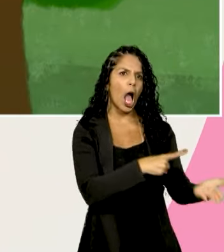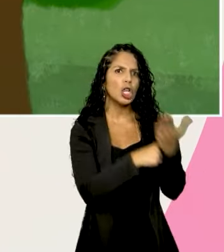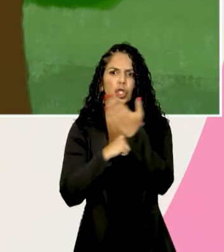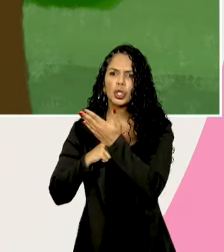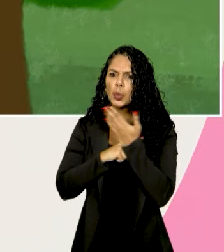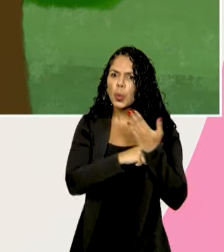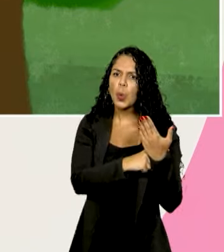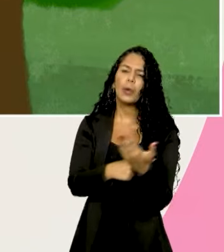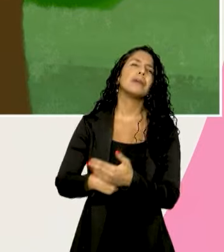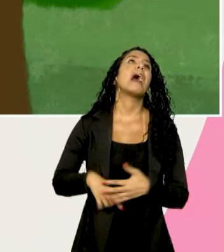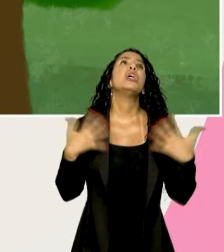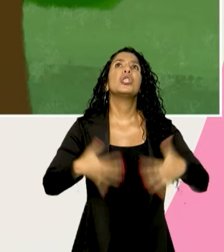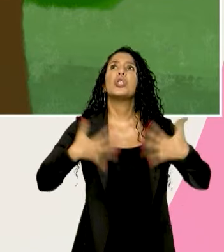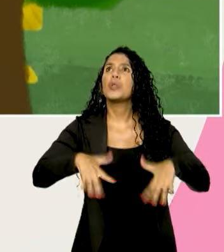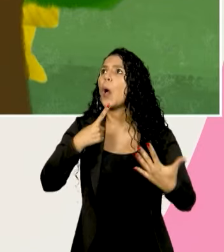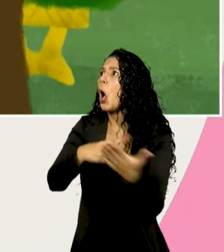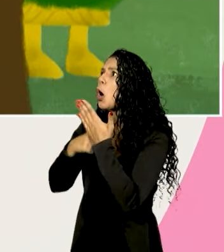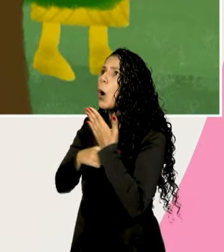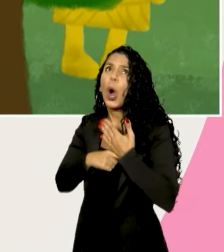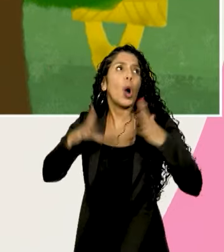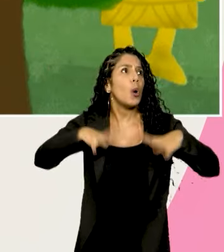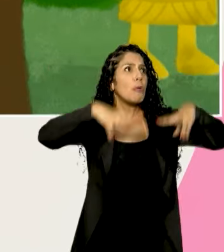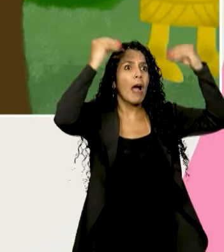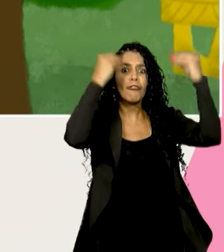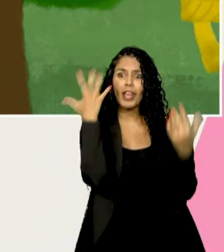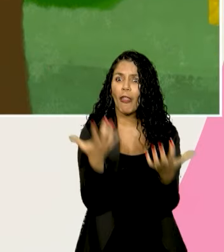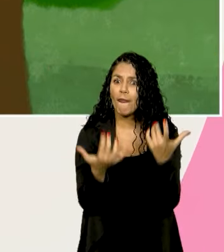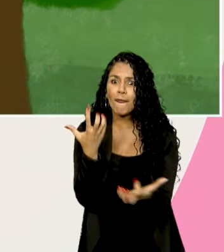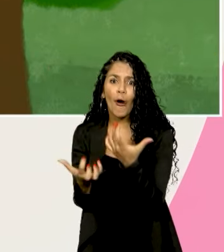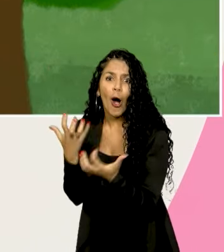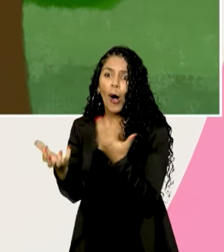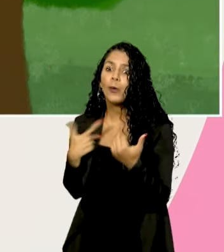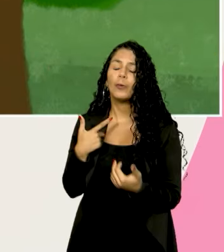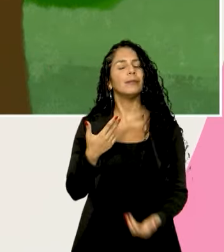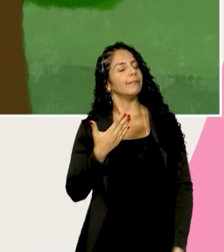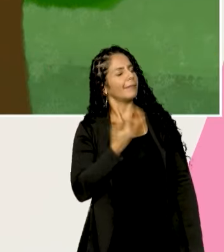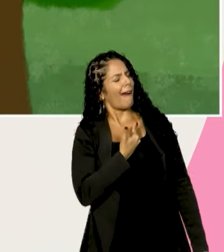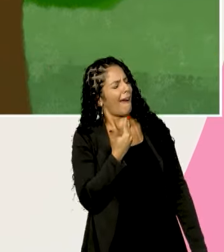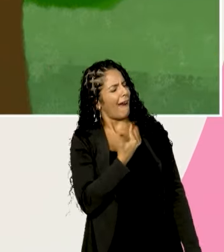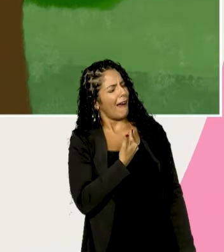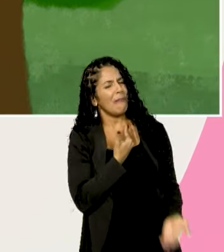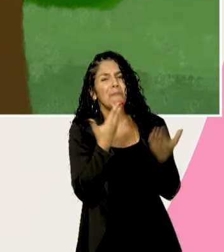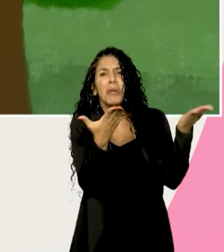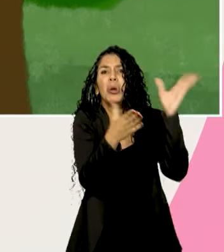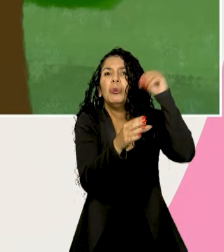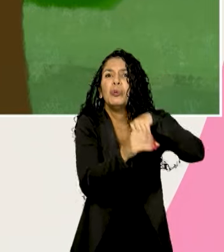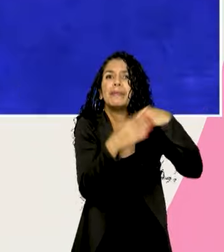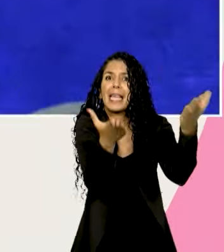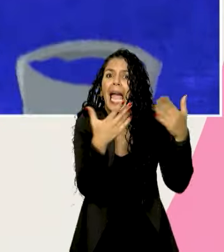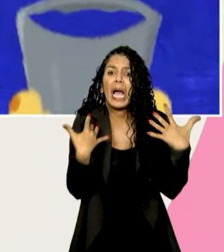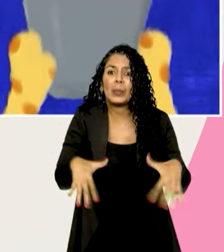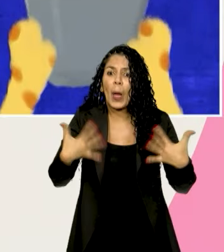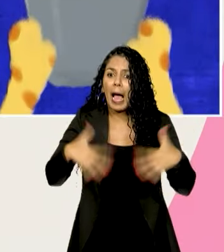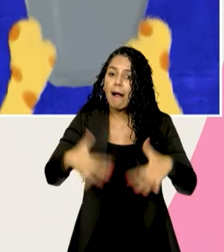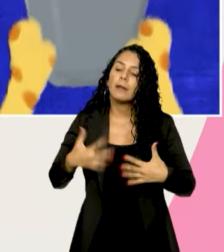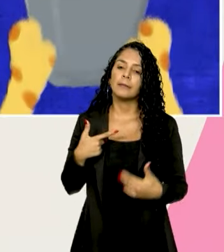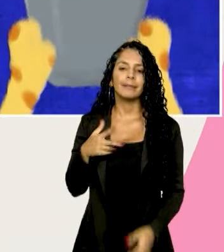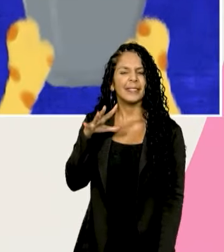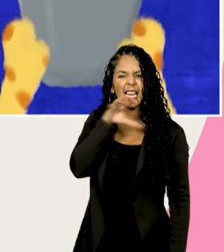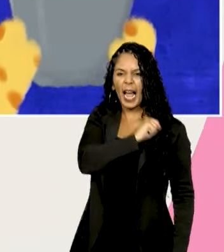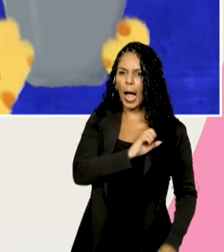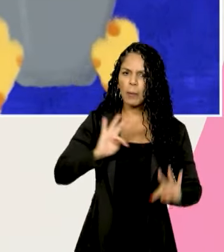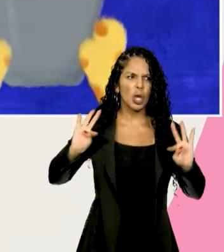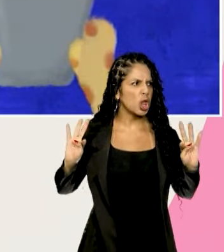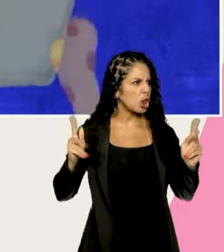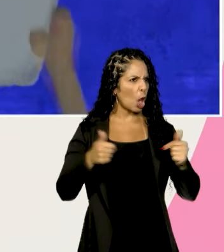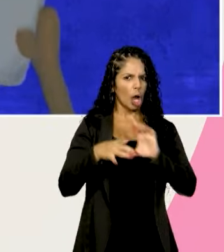ajuda. Socorro! O castelo está pegando fogo e meu amigo está lá dentro! Rapidamente, todos